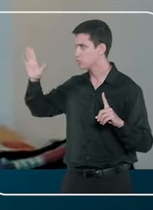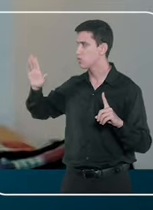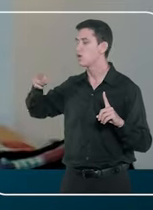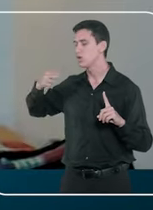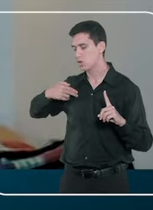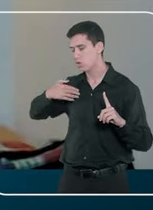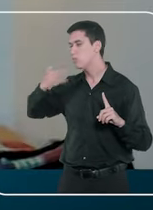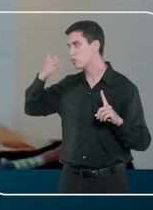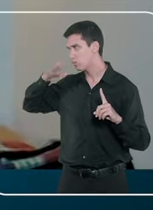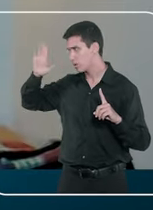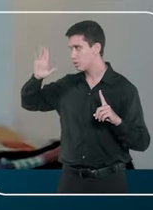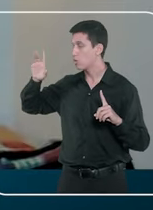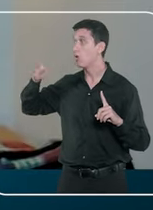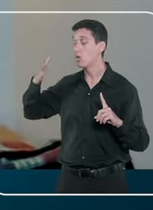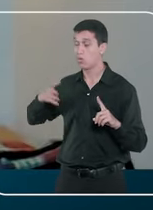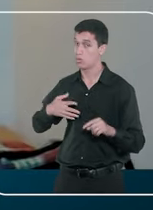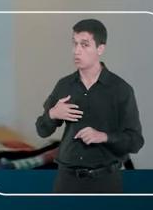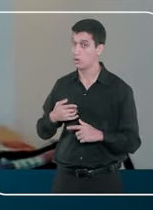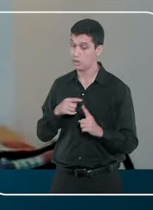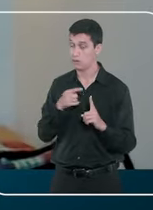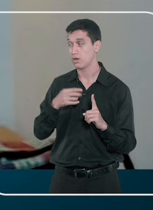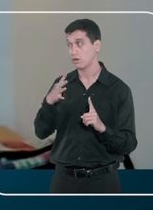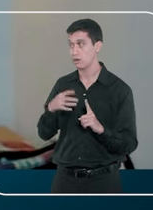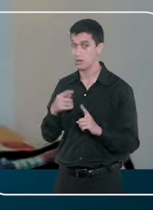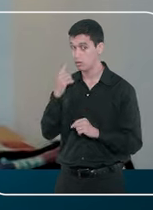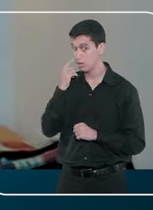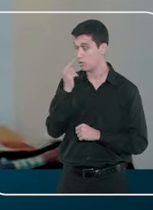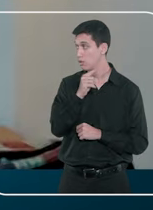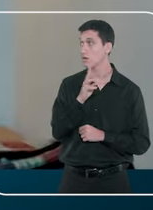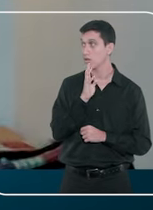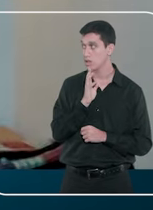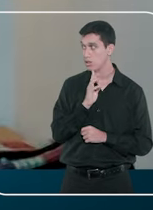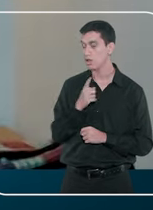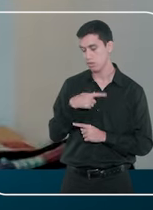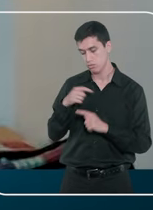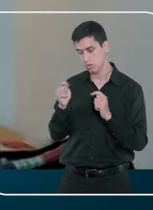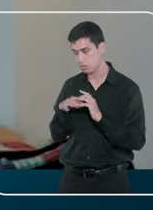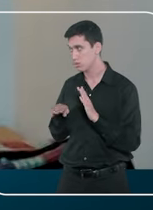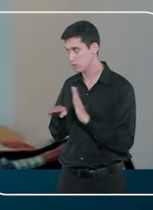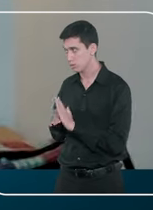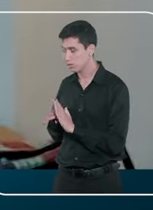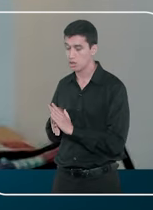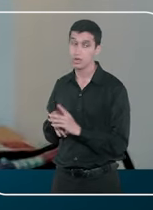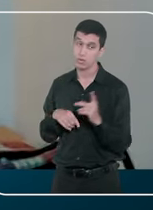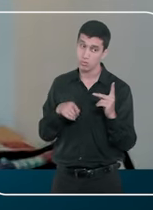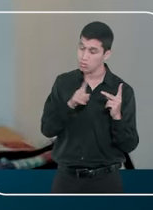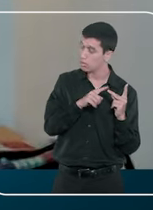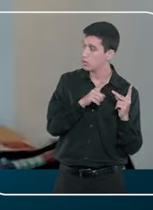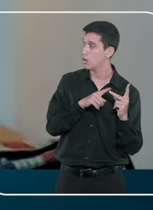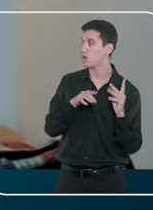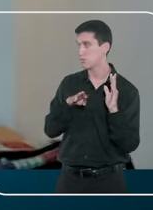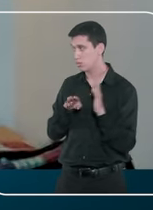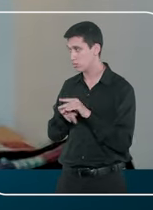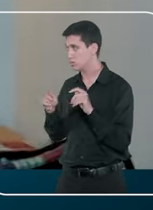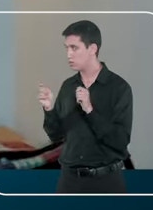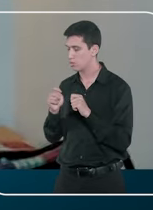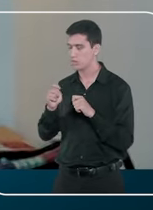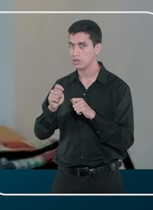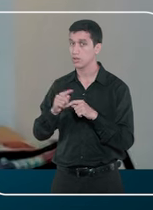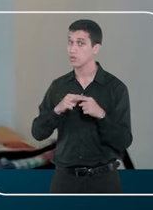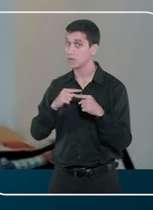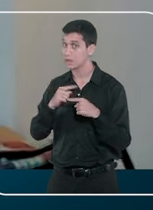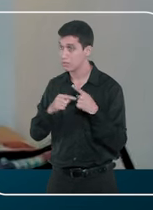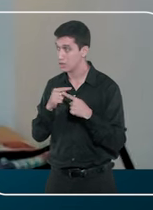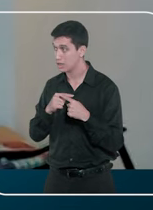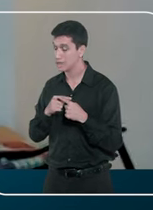vários pontos que ele poderia trazer à investigação, à persecução penal. E uma vez formalizado esse acordo, é que esses